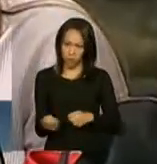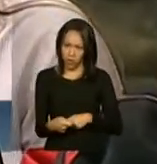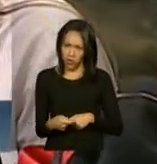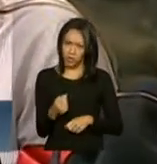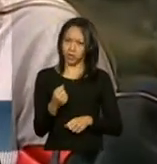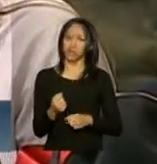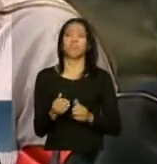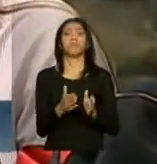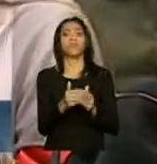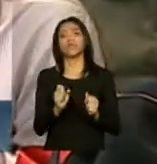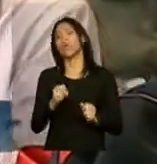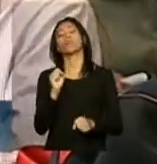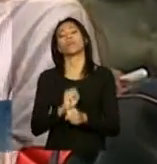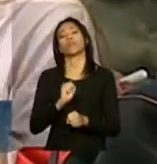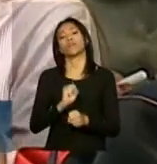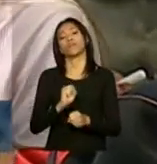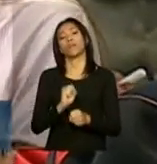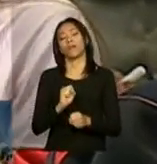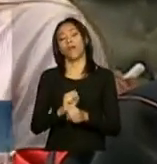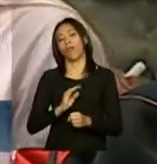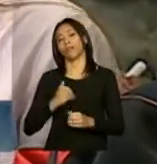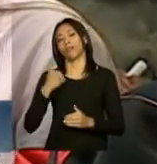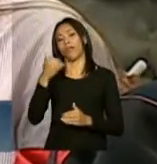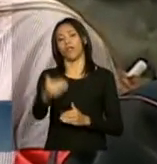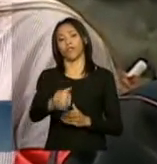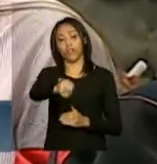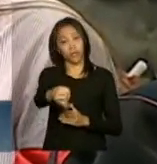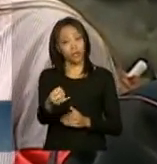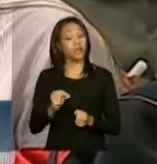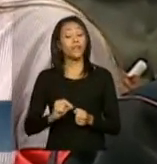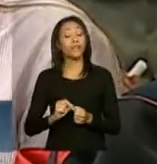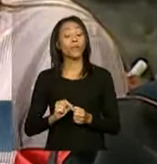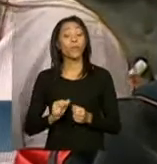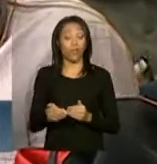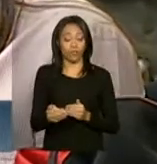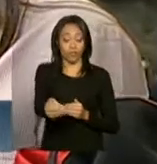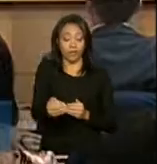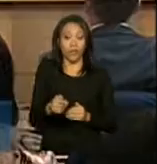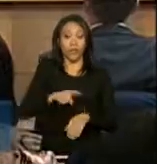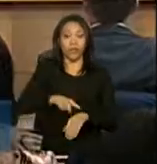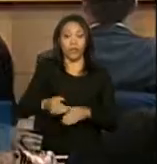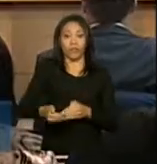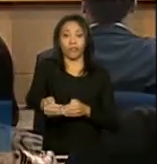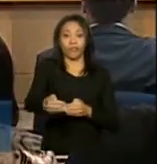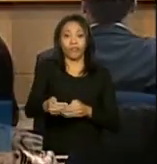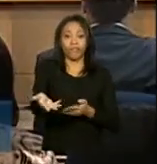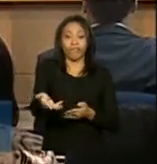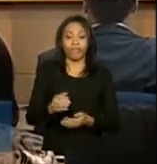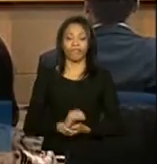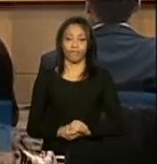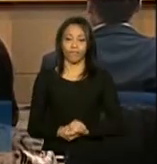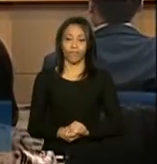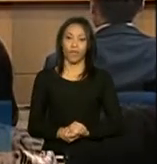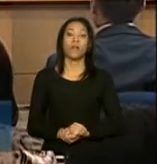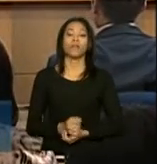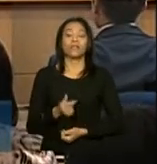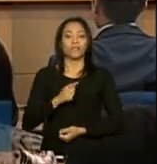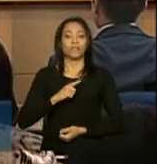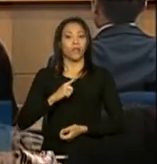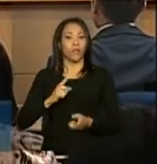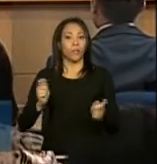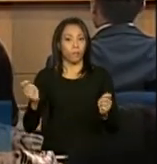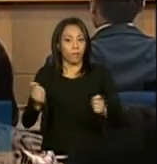que esperar até janeiro, nesse intervalo aí ela faz o quê? Bom, existem a possibilidade